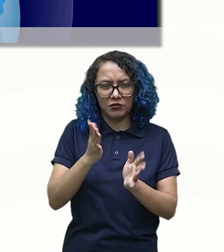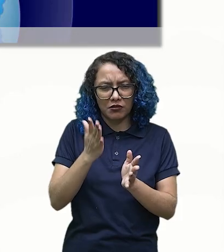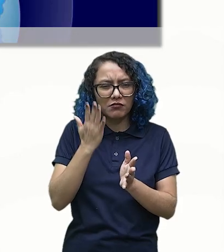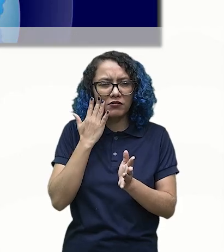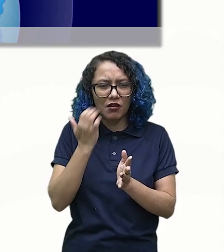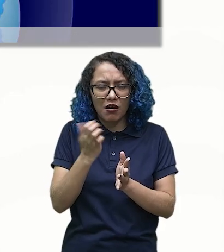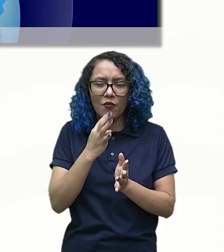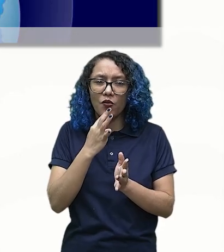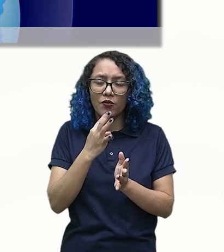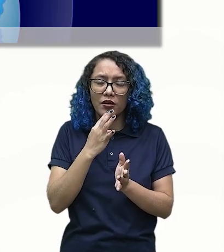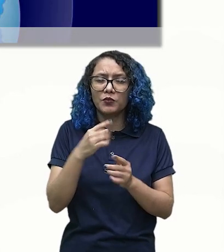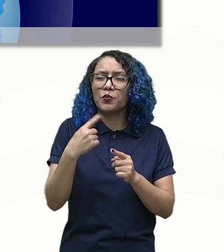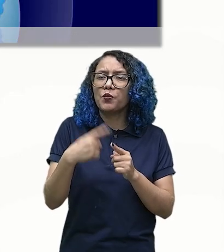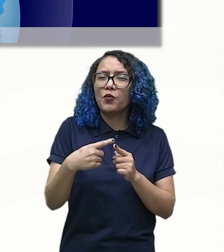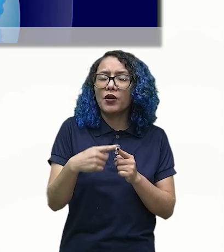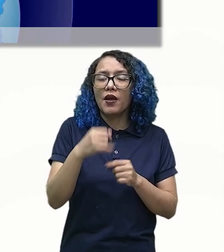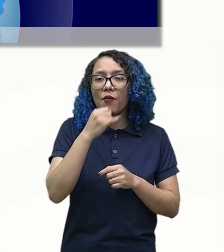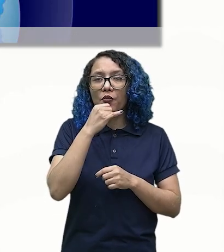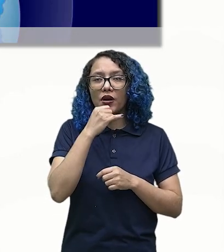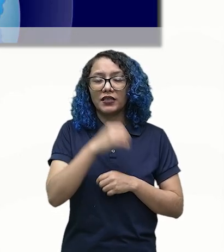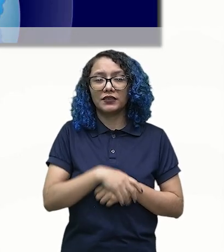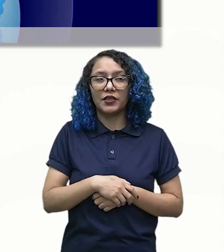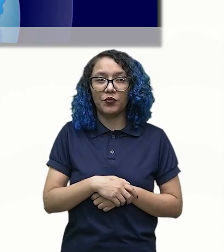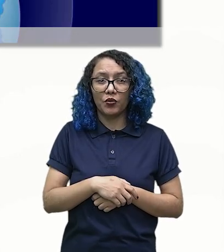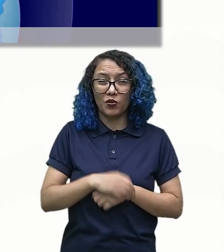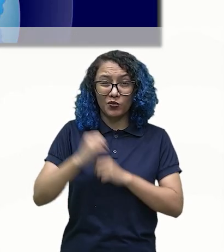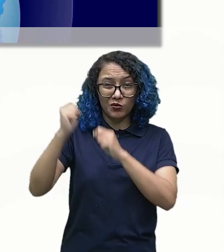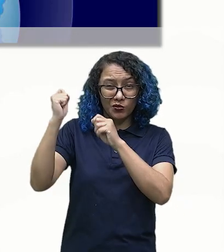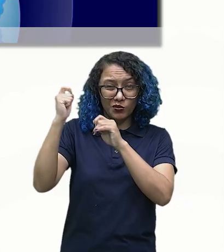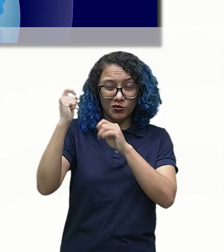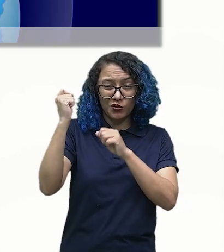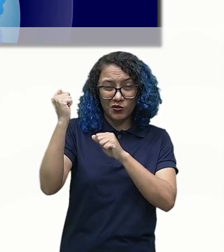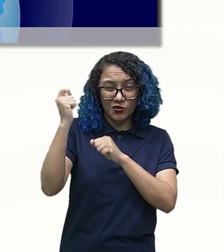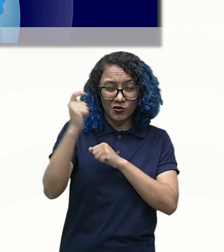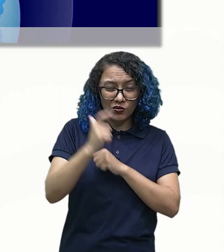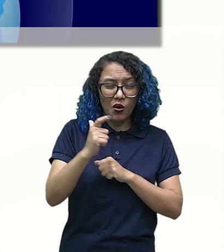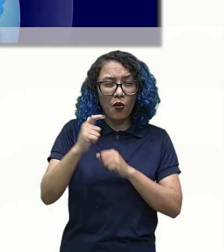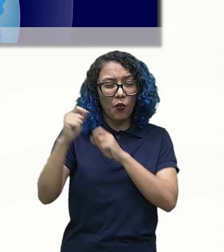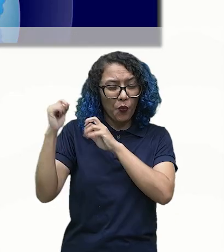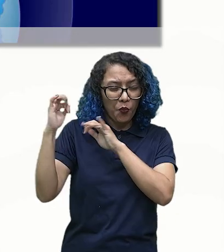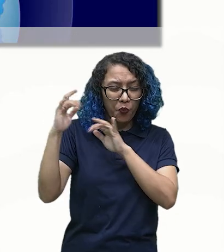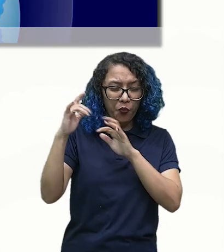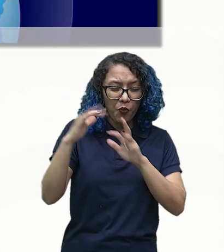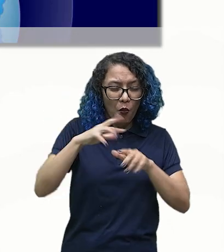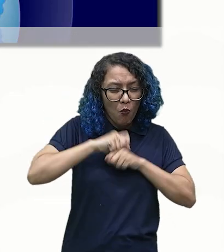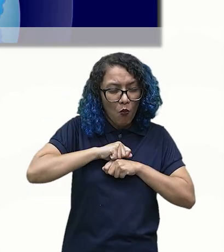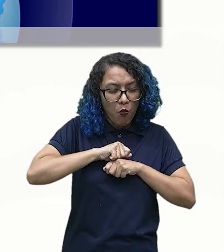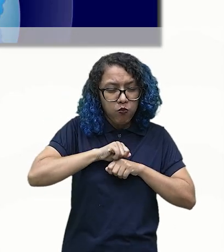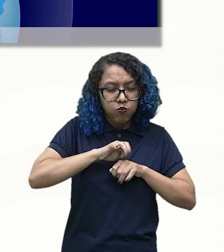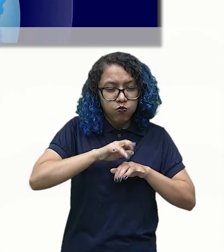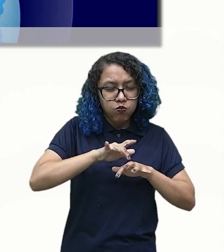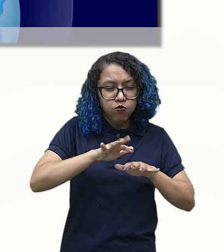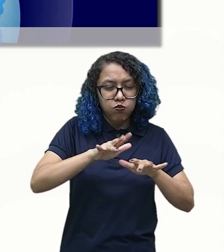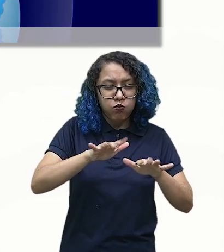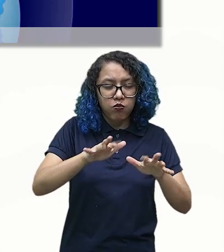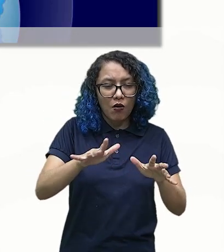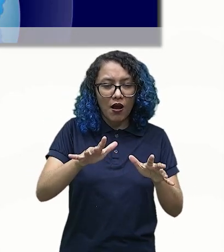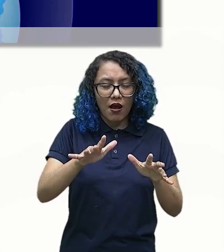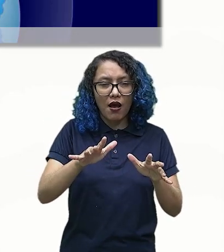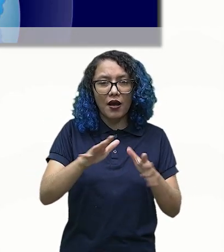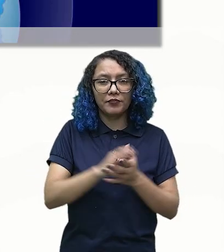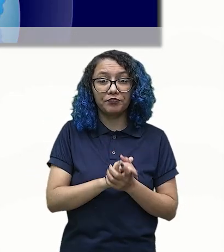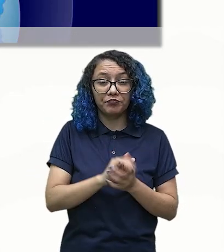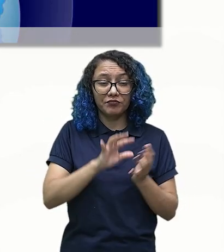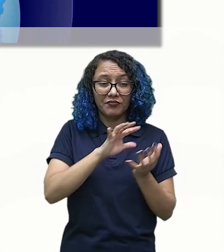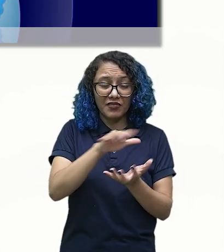quê? Porque impede que todo esse calor proveniente do Sol se dissipe e assim a Terra ela não congela durante a